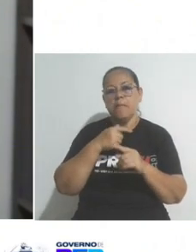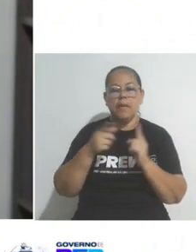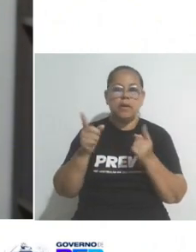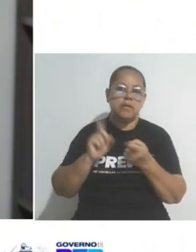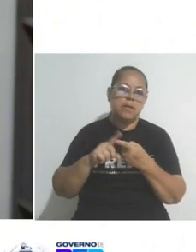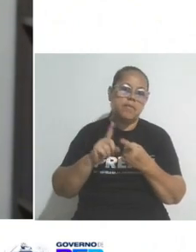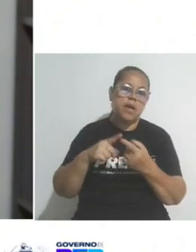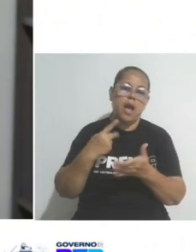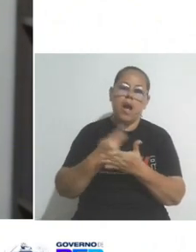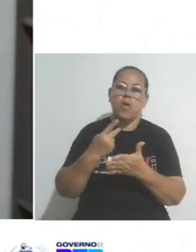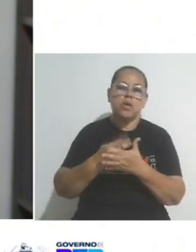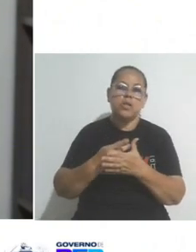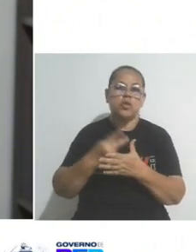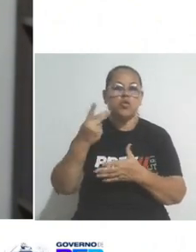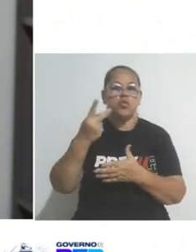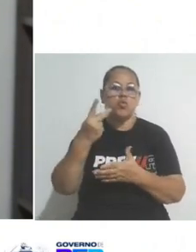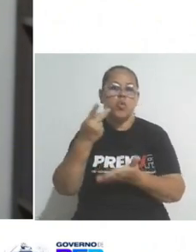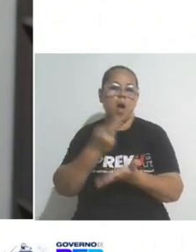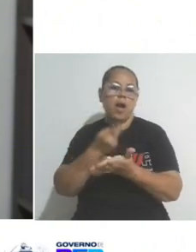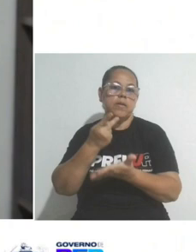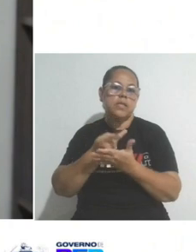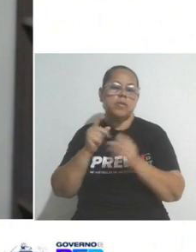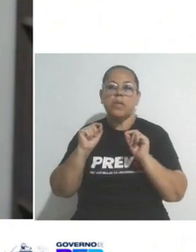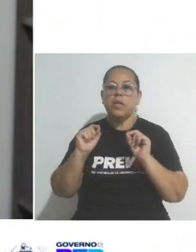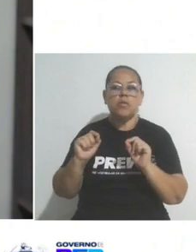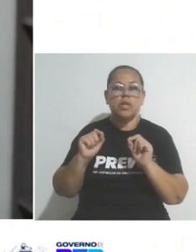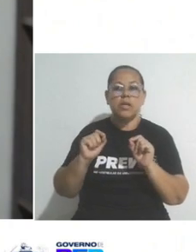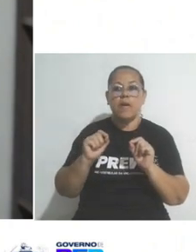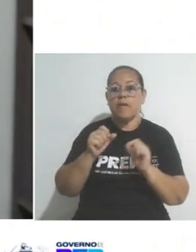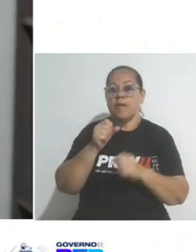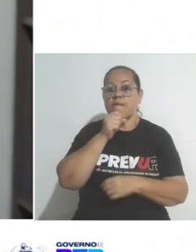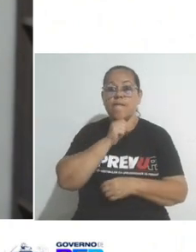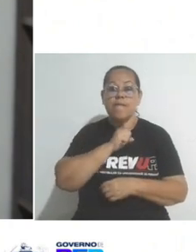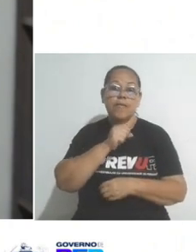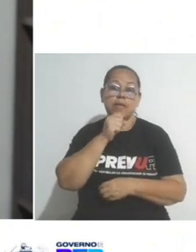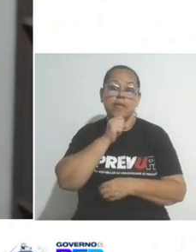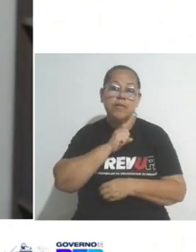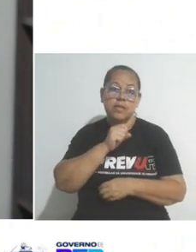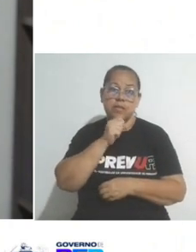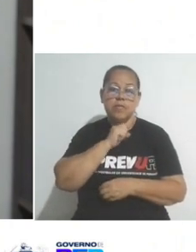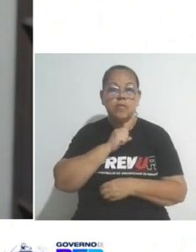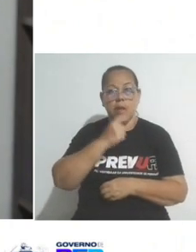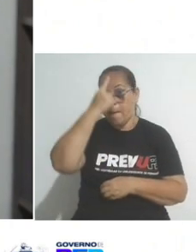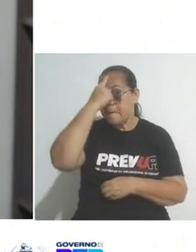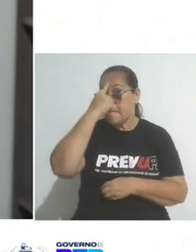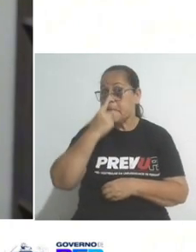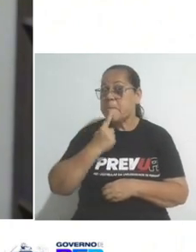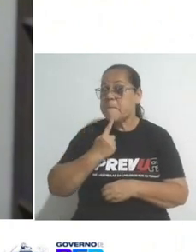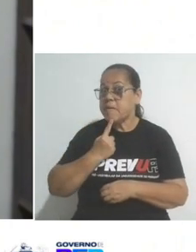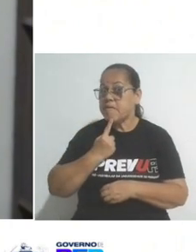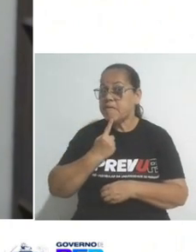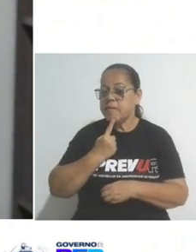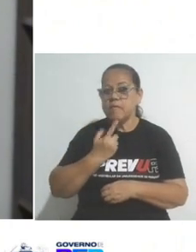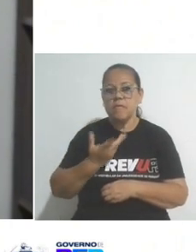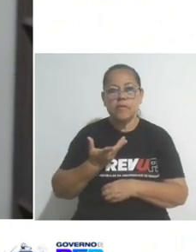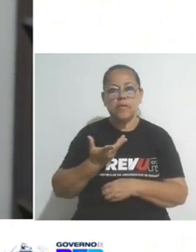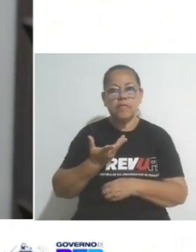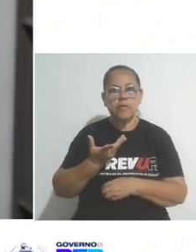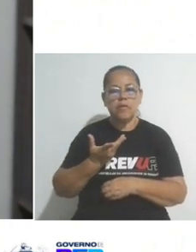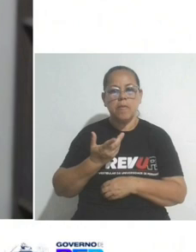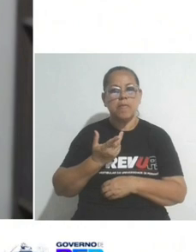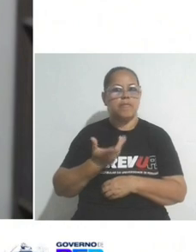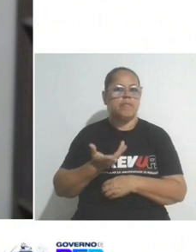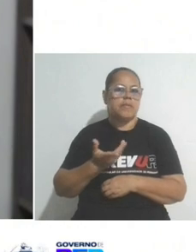ocasiona um segundo fenômeno que é o envelhecimento estamos falando do perfil dessa população